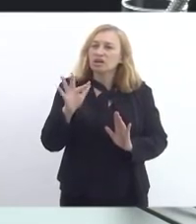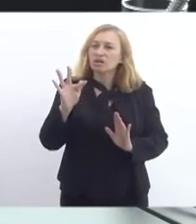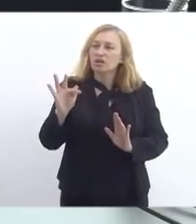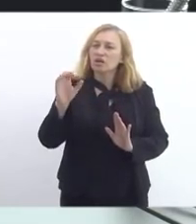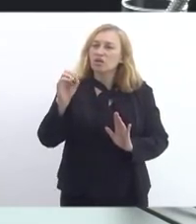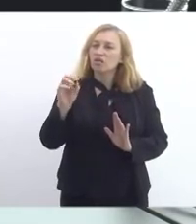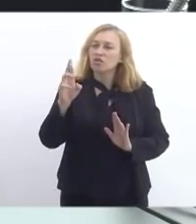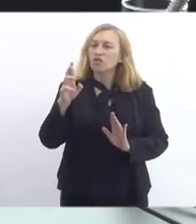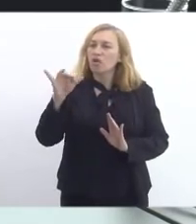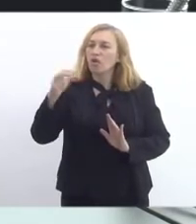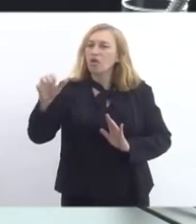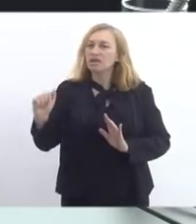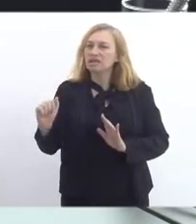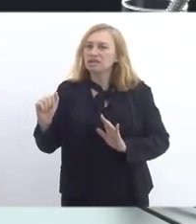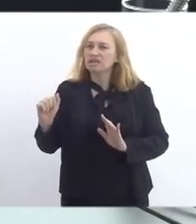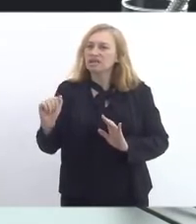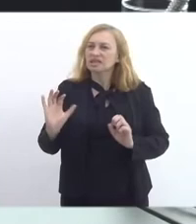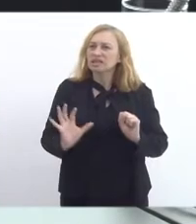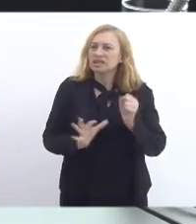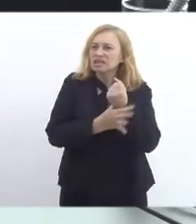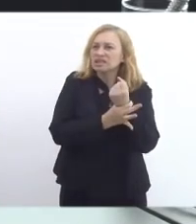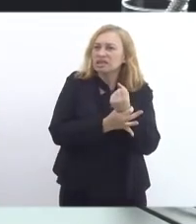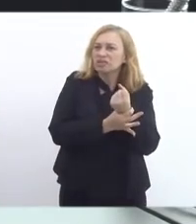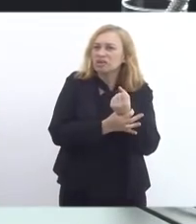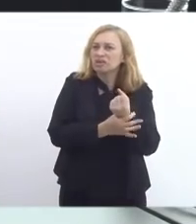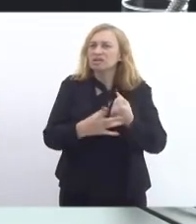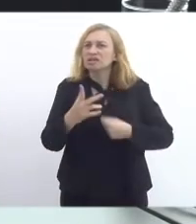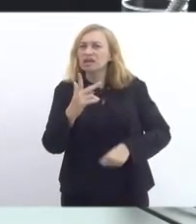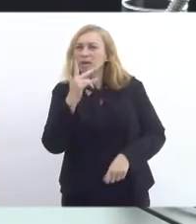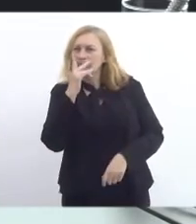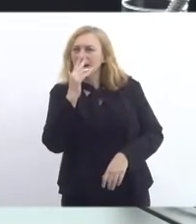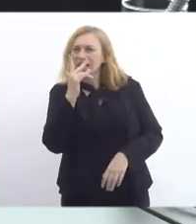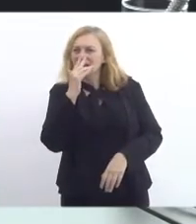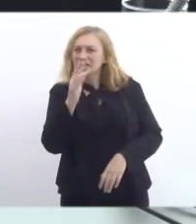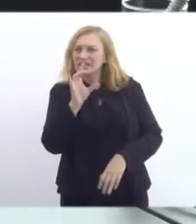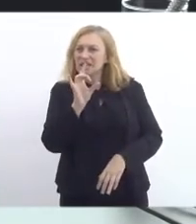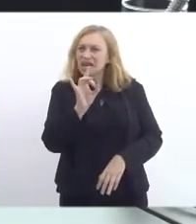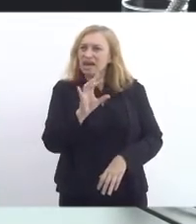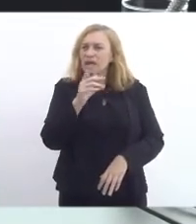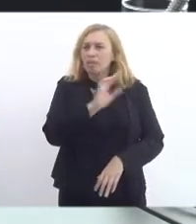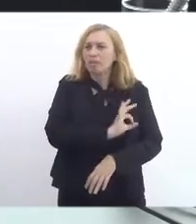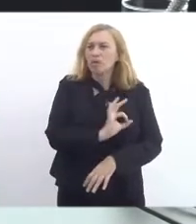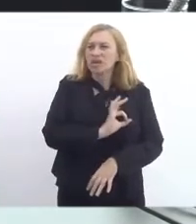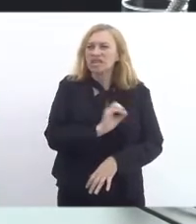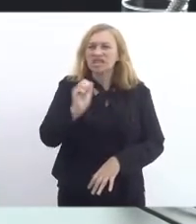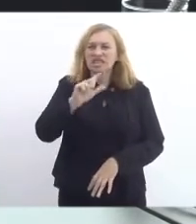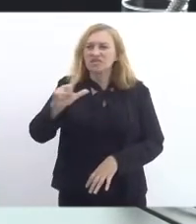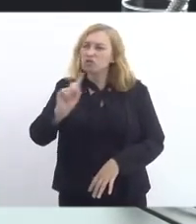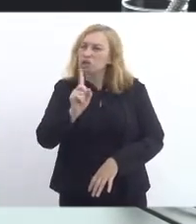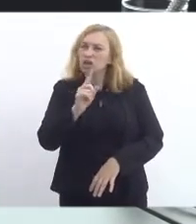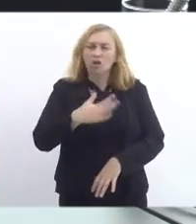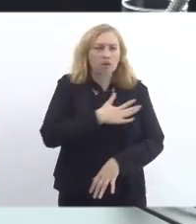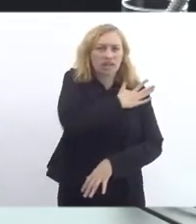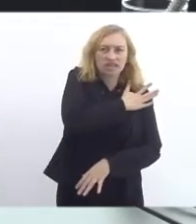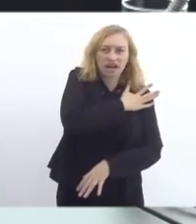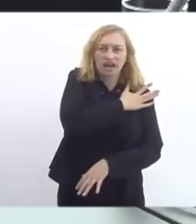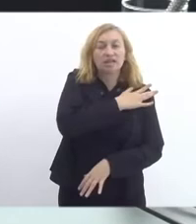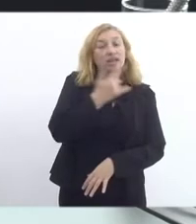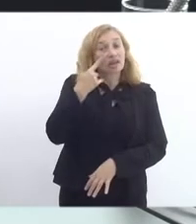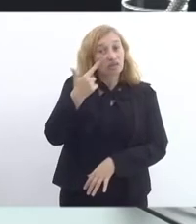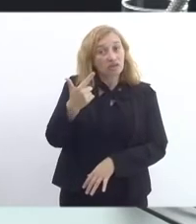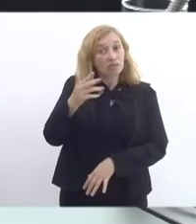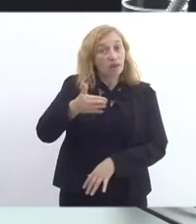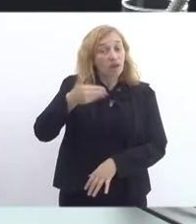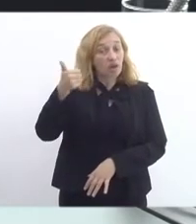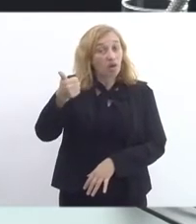você está incrementando aqui também a Polícia Civil, que não é militar. Então, esse tema veterano para a Polícia Civil...